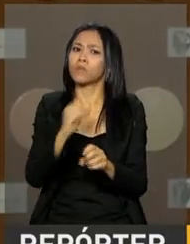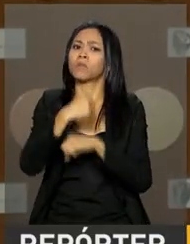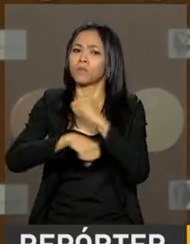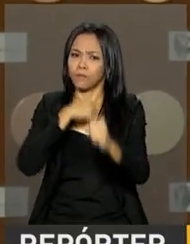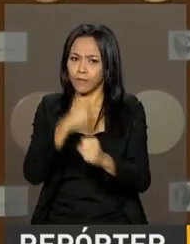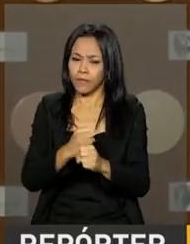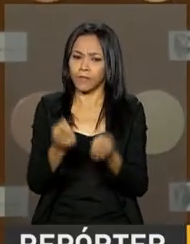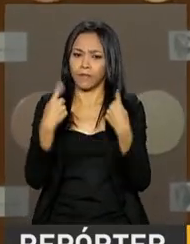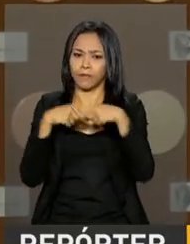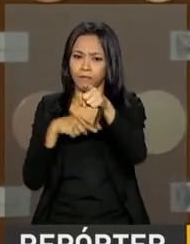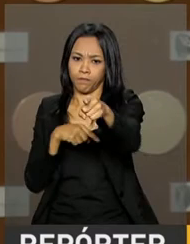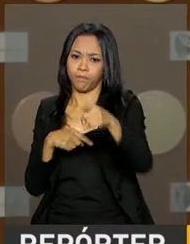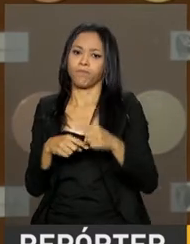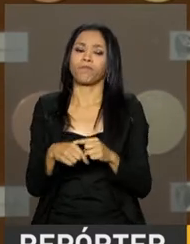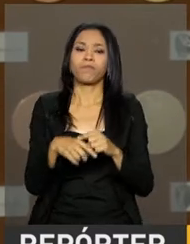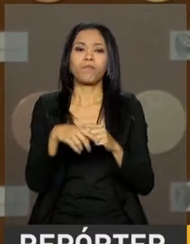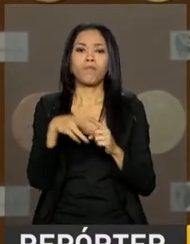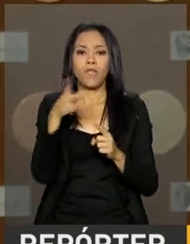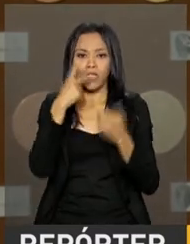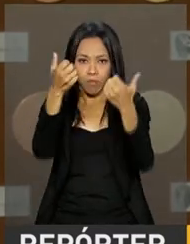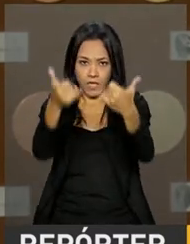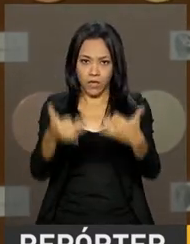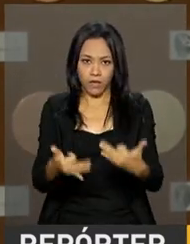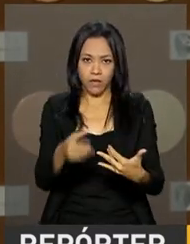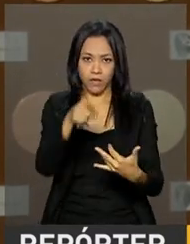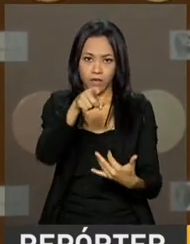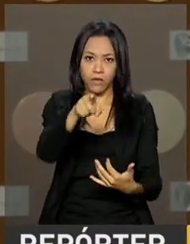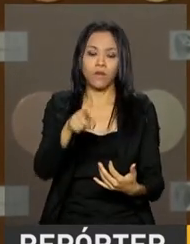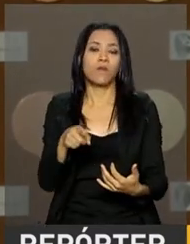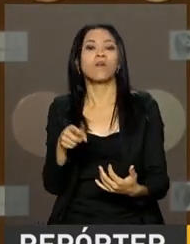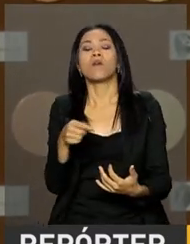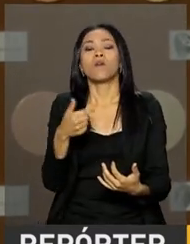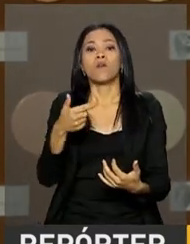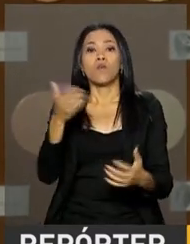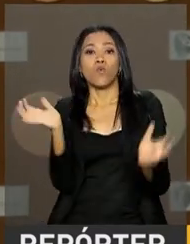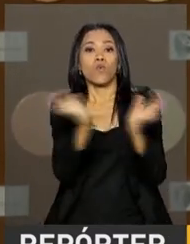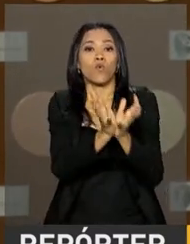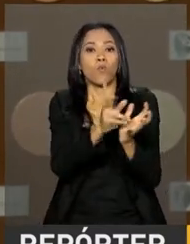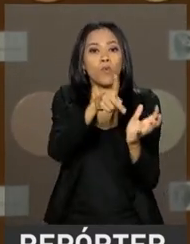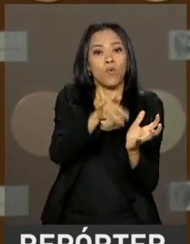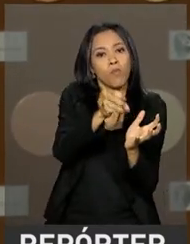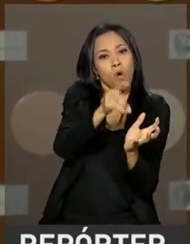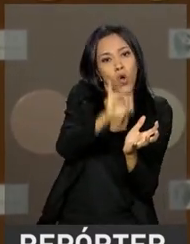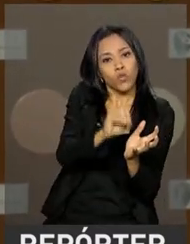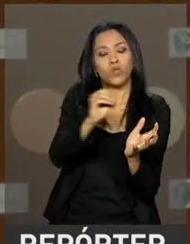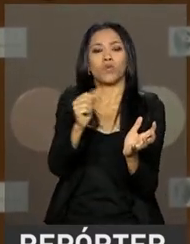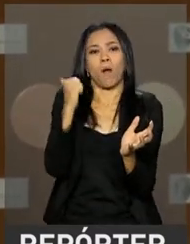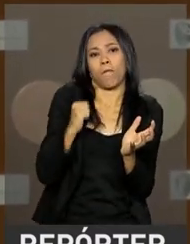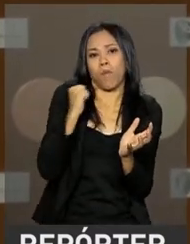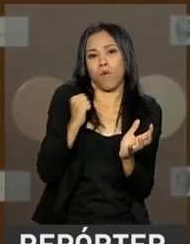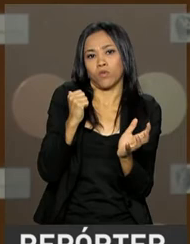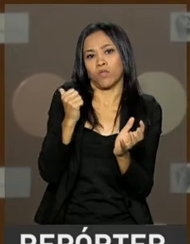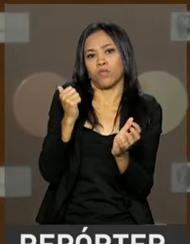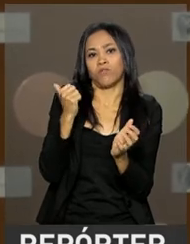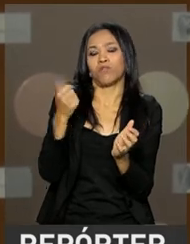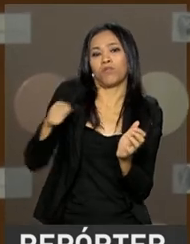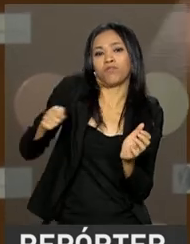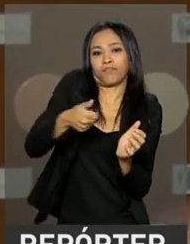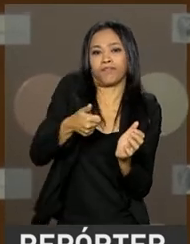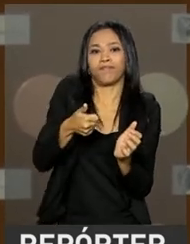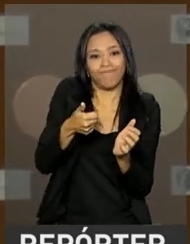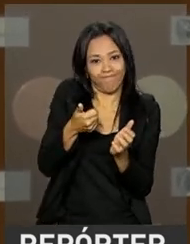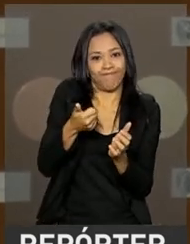a preservação do atleta pódio e do bolsa atleta foi uma decisão nossa